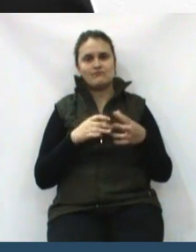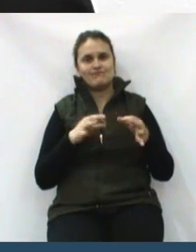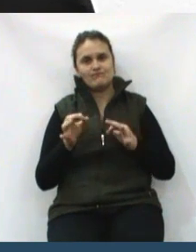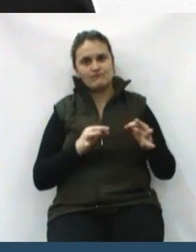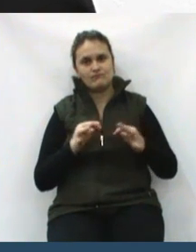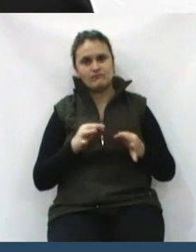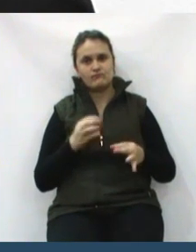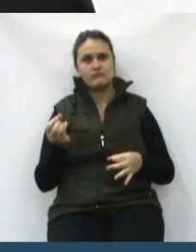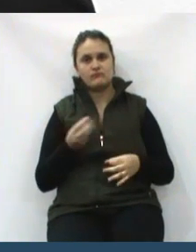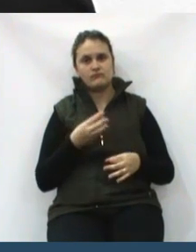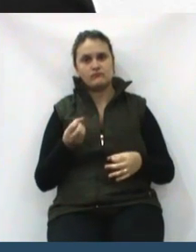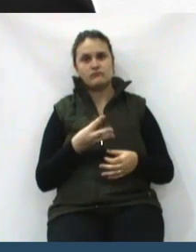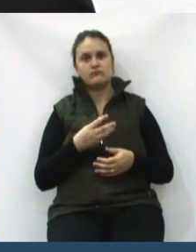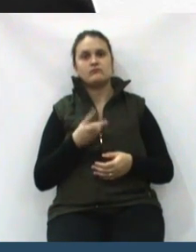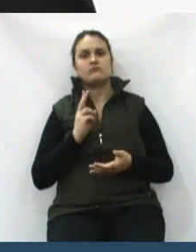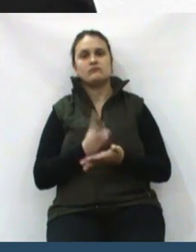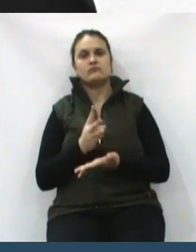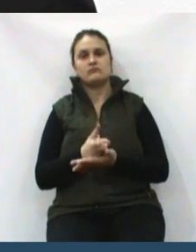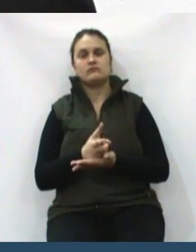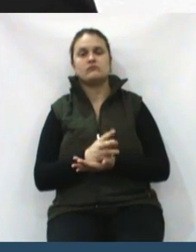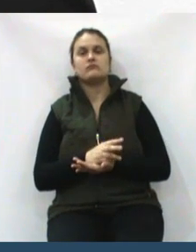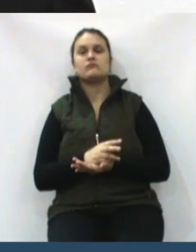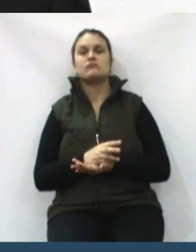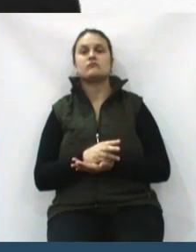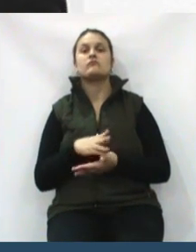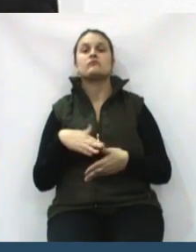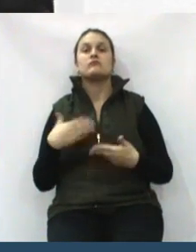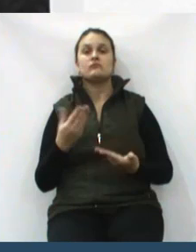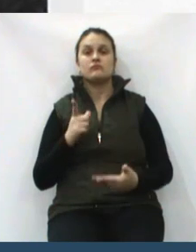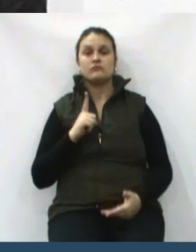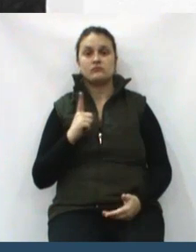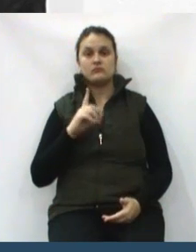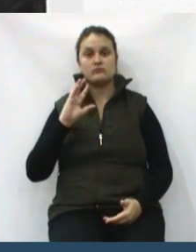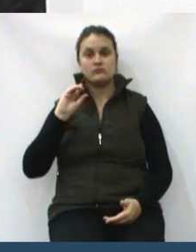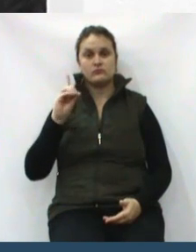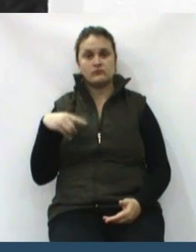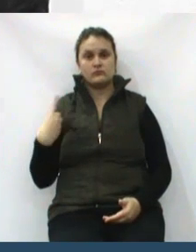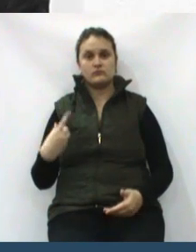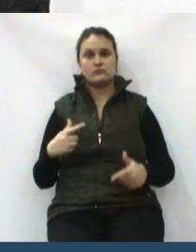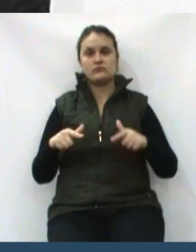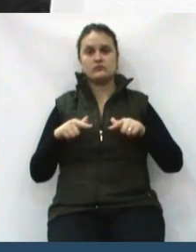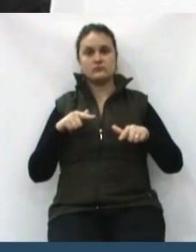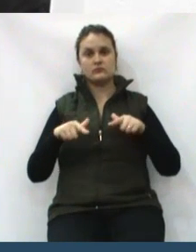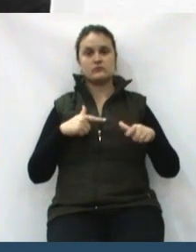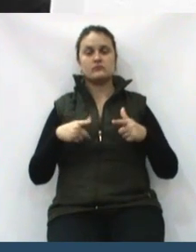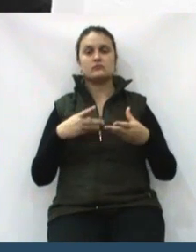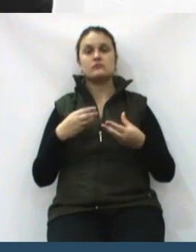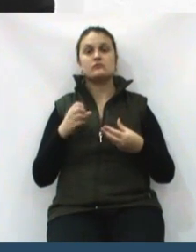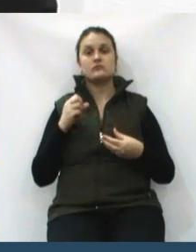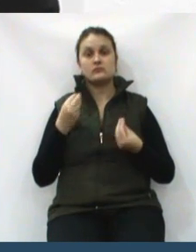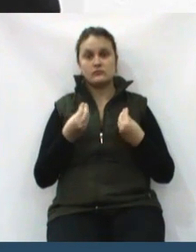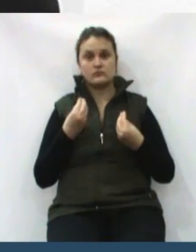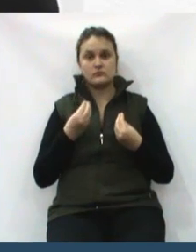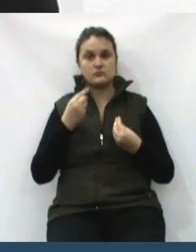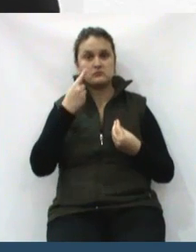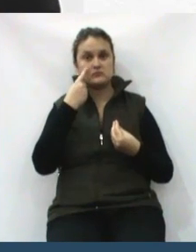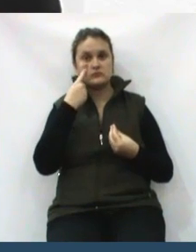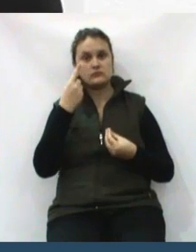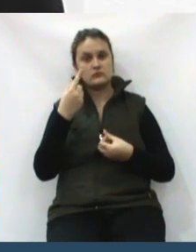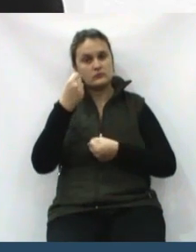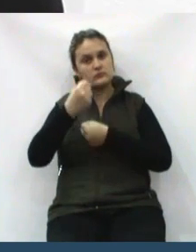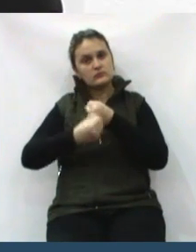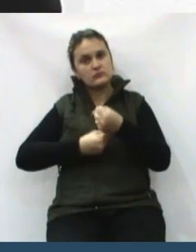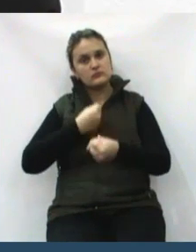constantes e rotineiras, amputando direitos de trabalhadores, como se não bastasse, cada